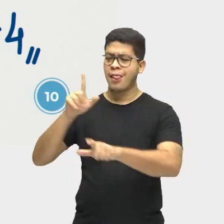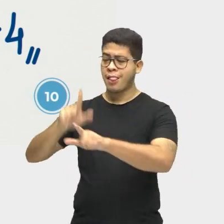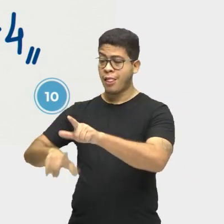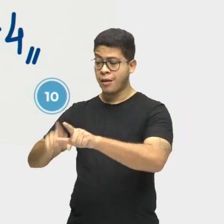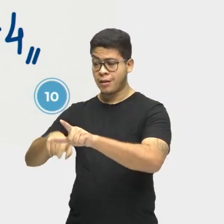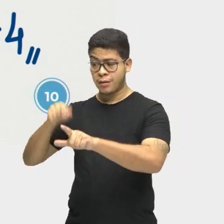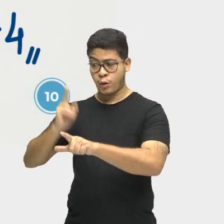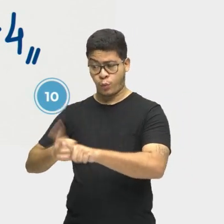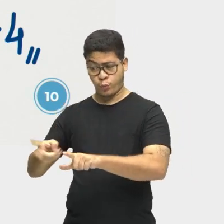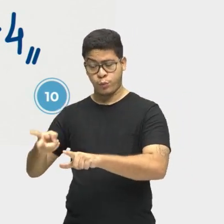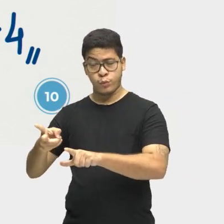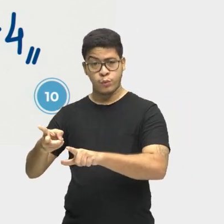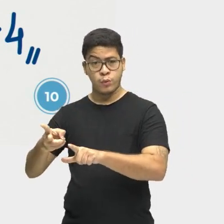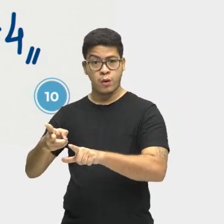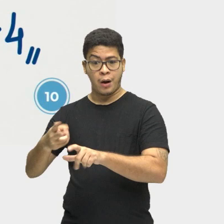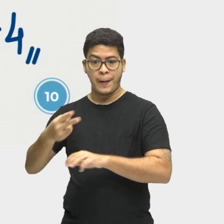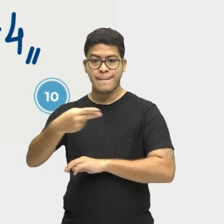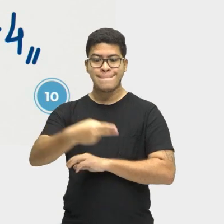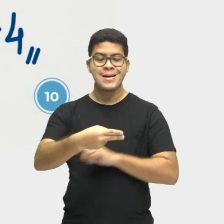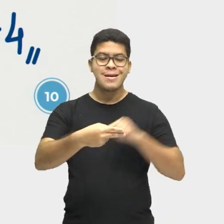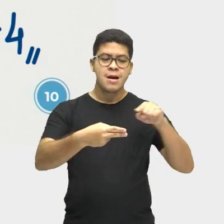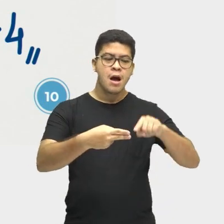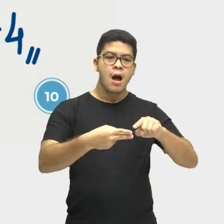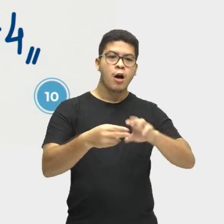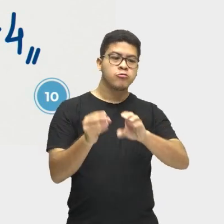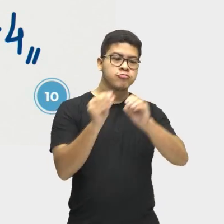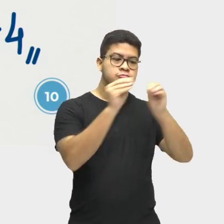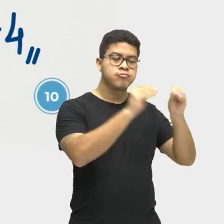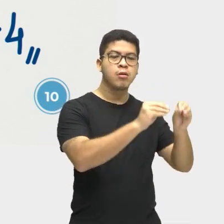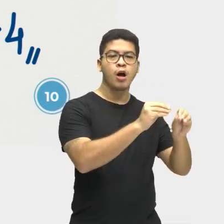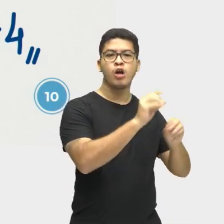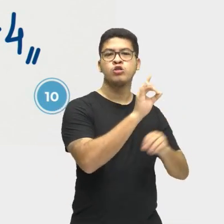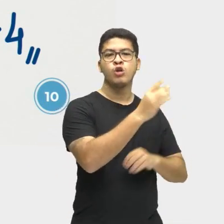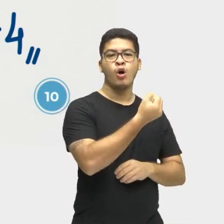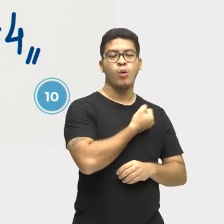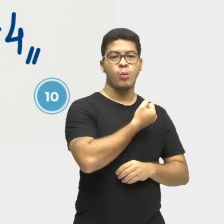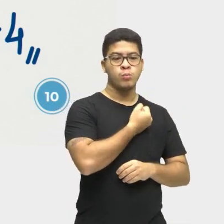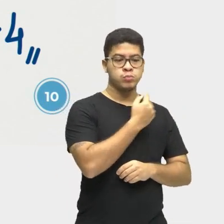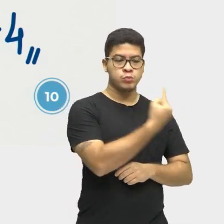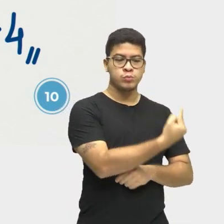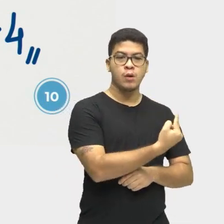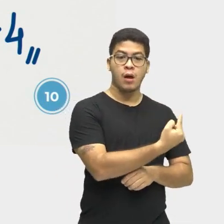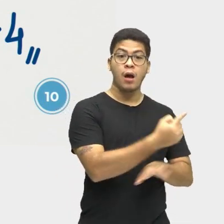primeiro membro, os que não têm letra vão